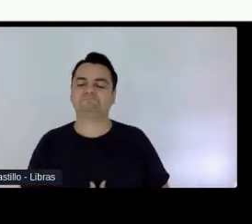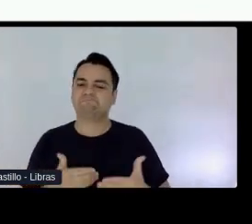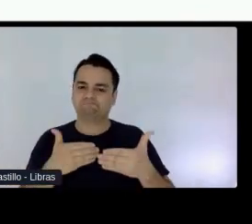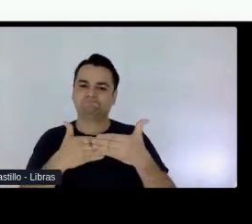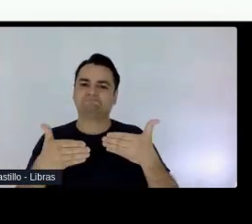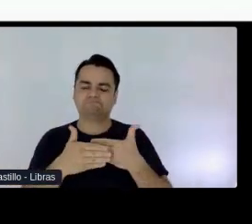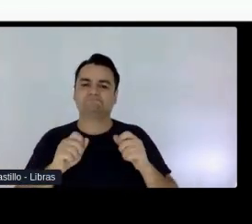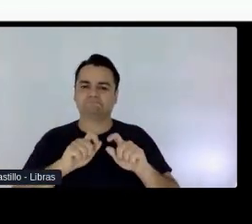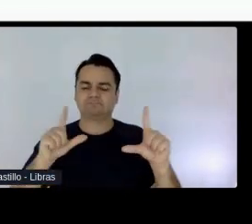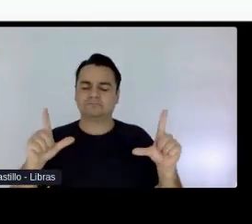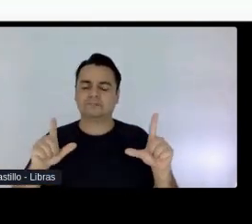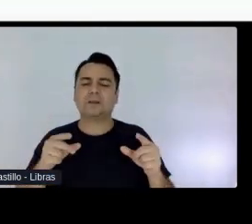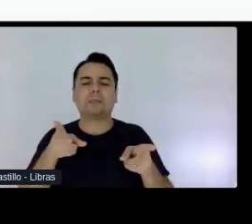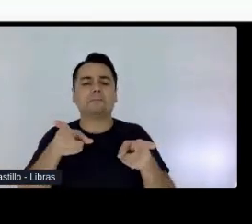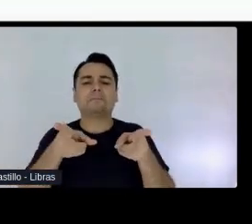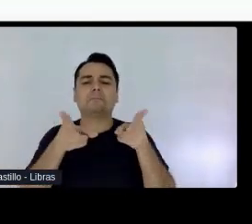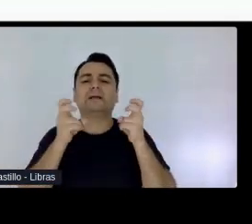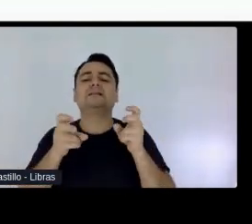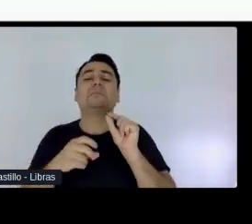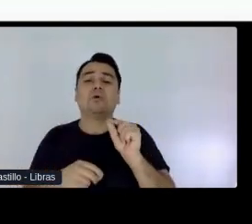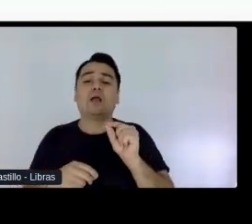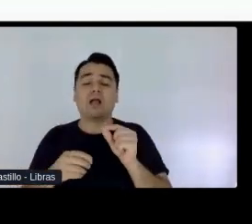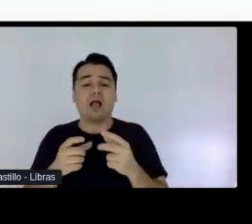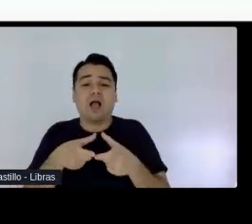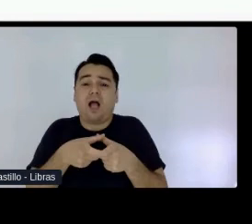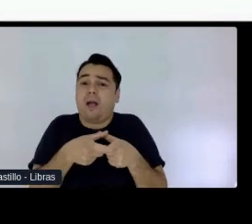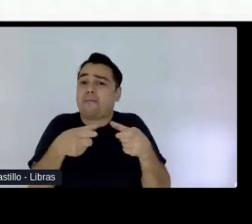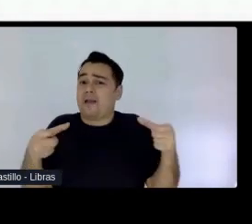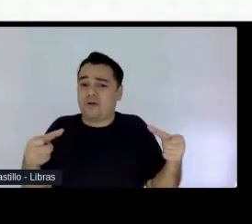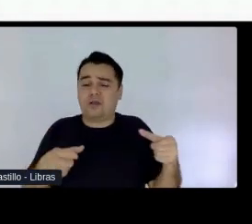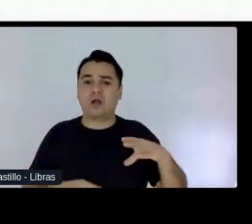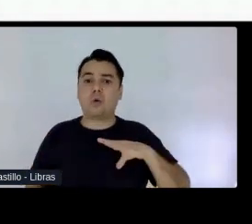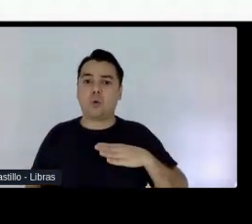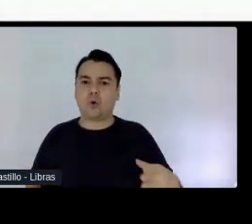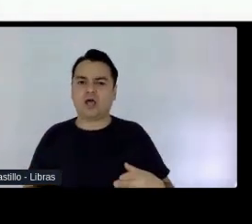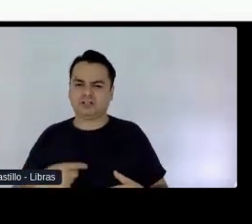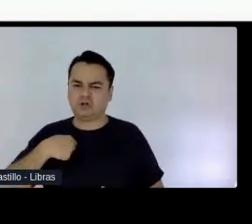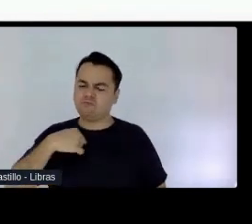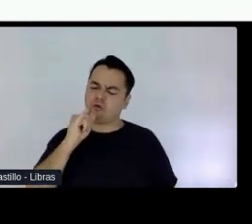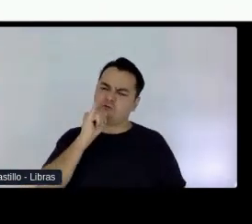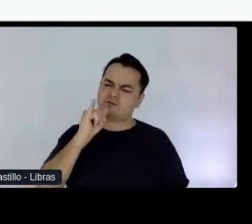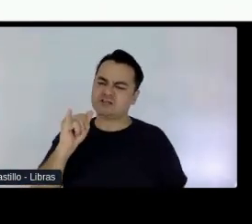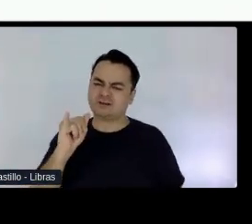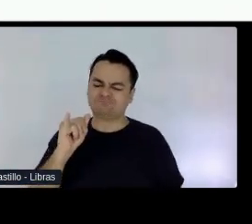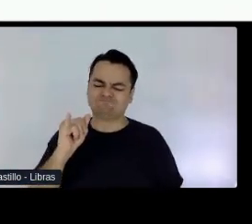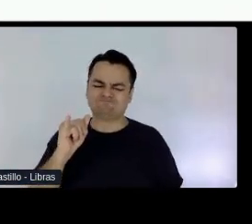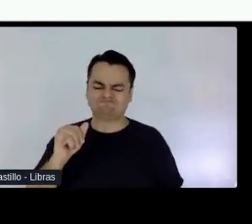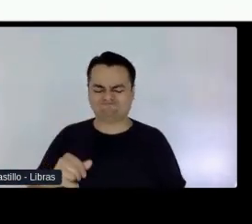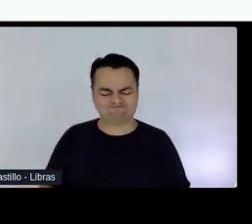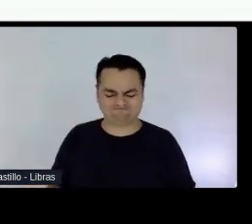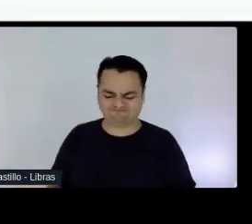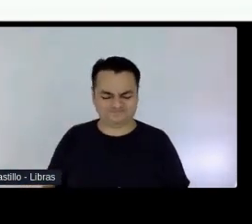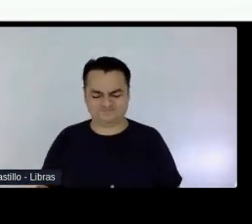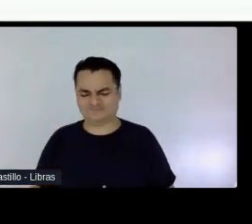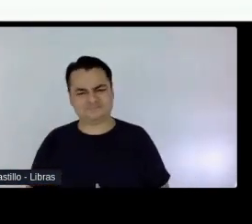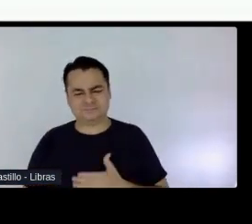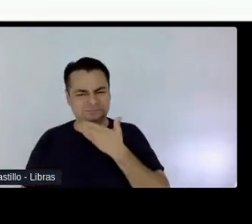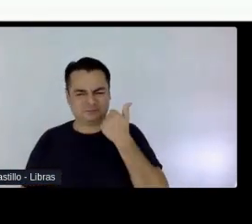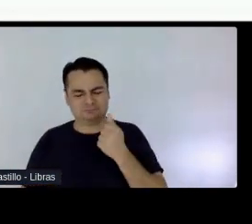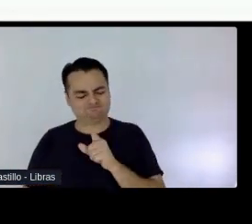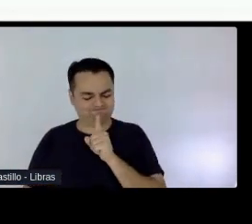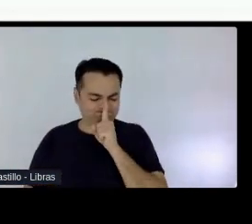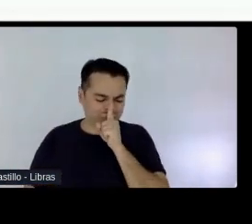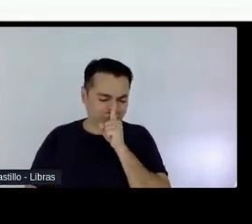percebe que a grande maioria não tem a coragem de denunciar, né? E que toca nesse ponto aí bem, bem